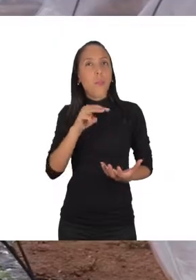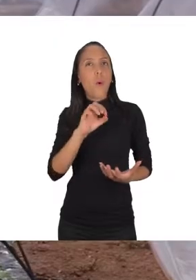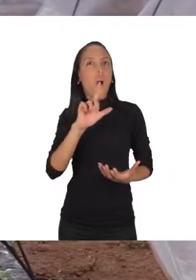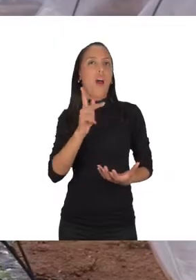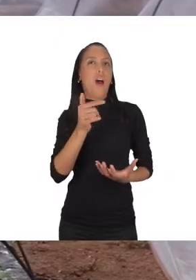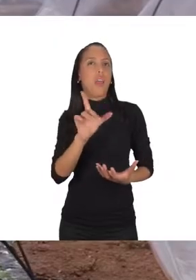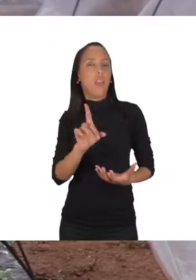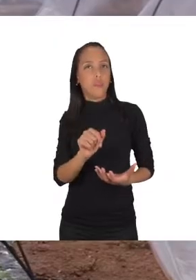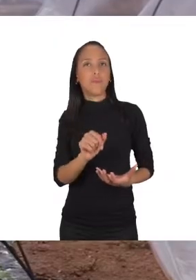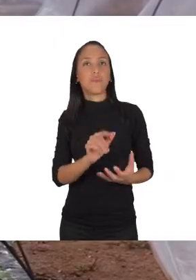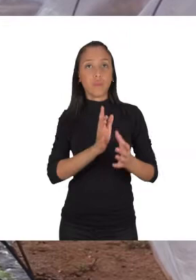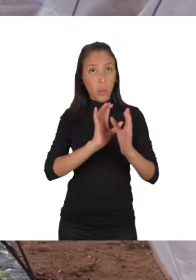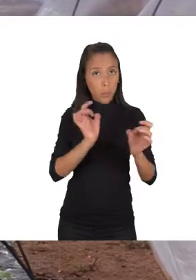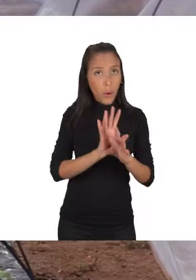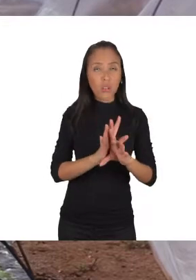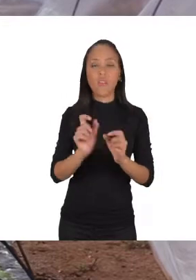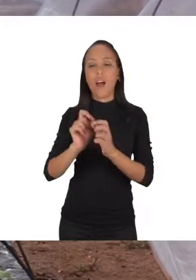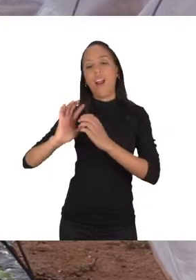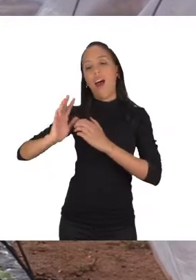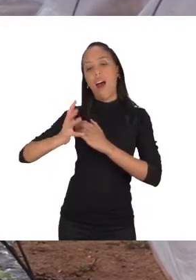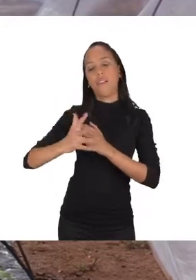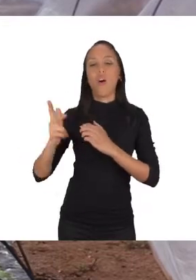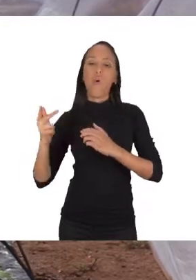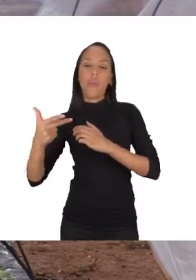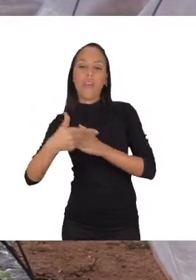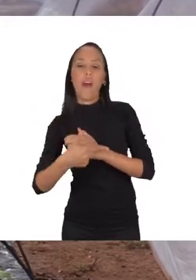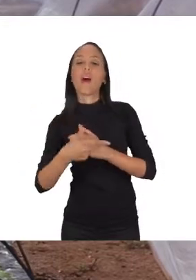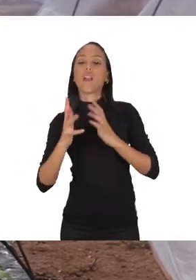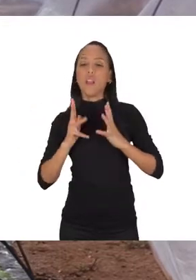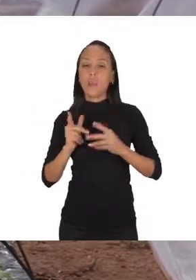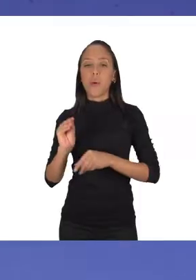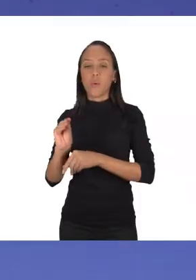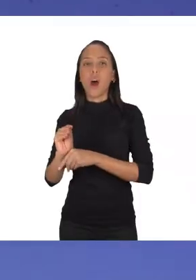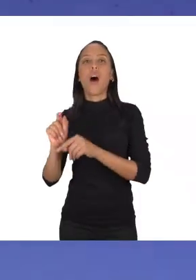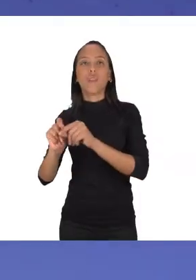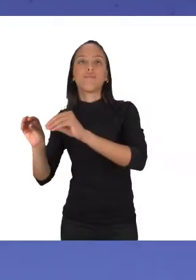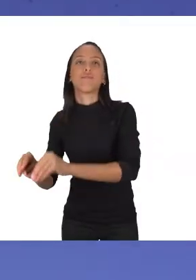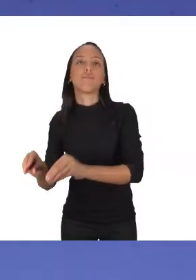e lavava aquelas mudas. As mudas já estão podadas, cuidadas, vão ser transplantadas.